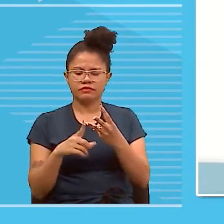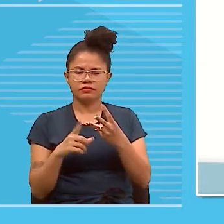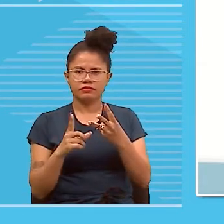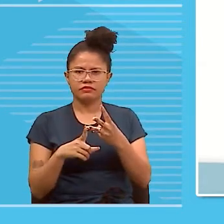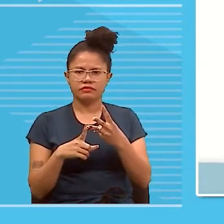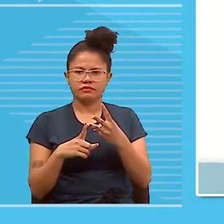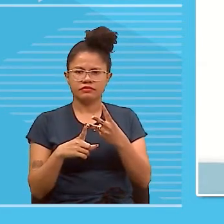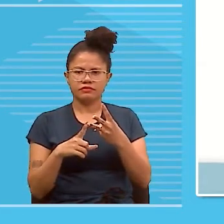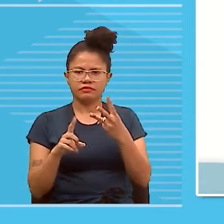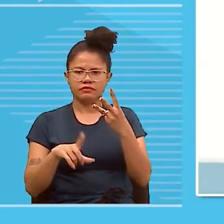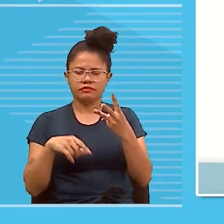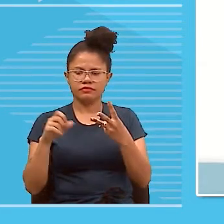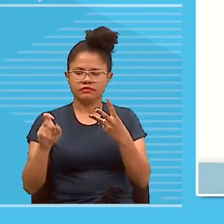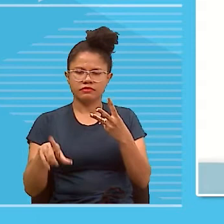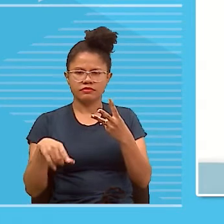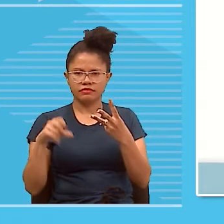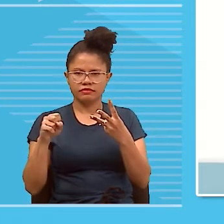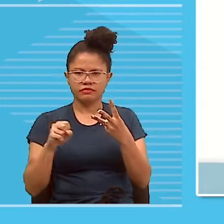alternativas